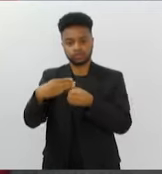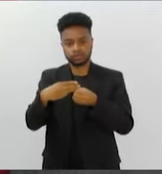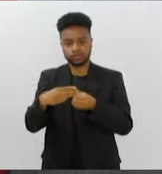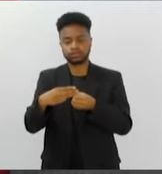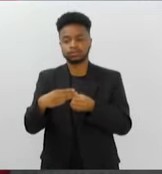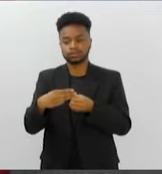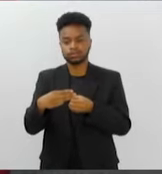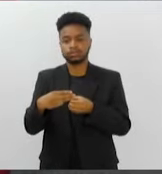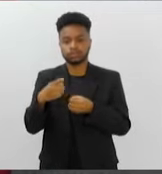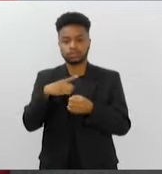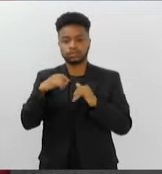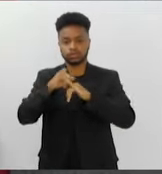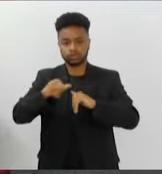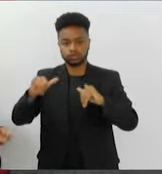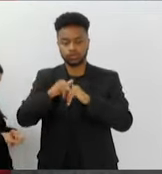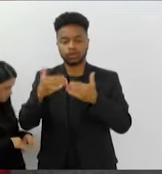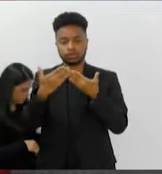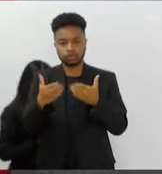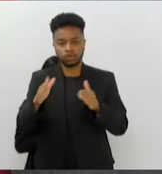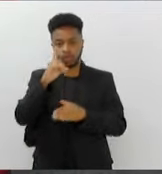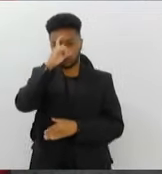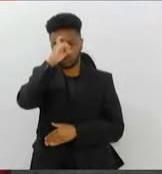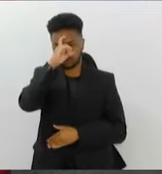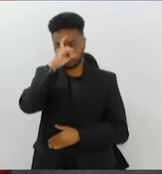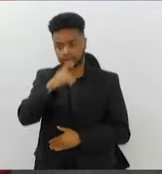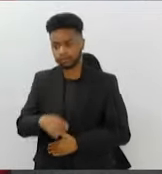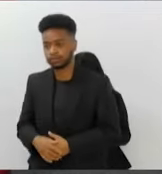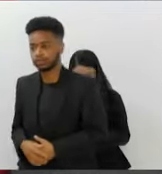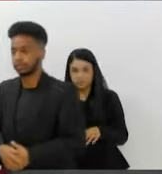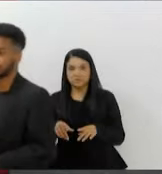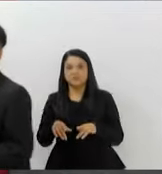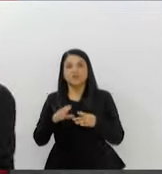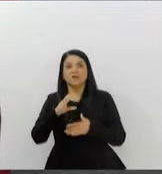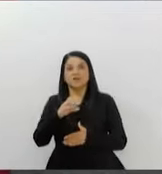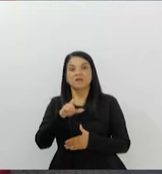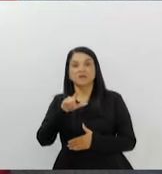ampla divulgação nos hospitais, em unidades básicas de saúde e